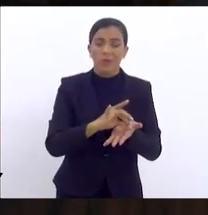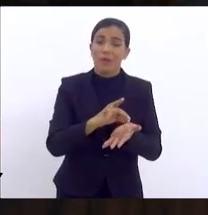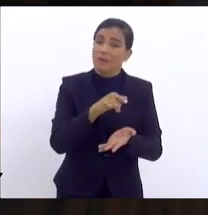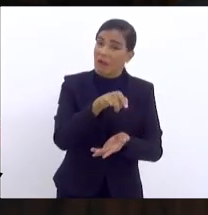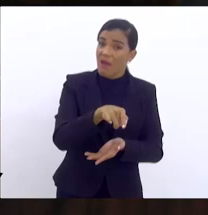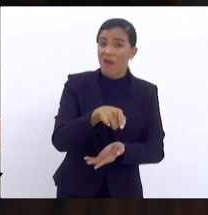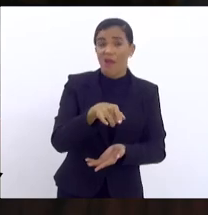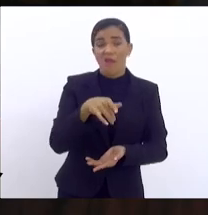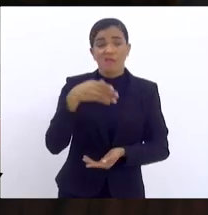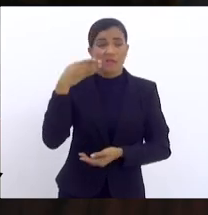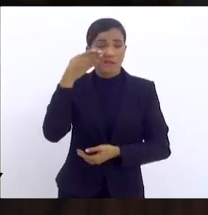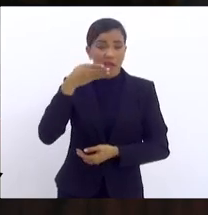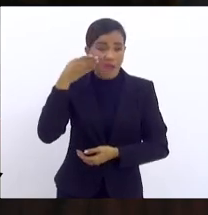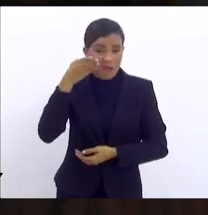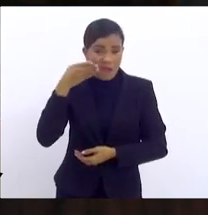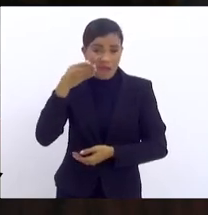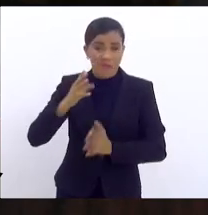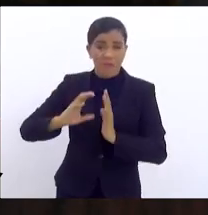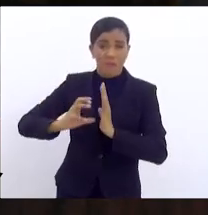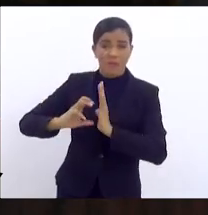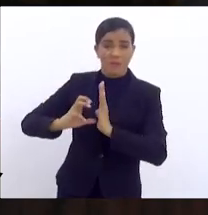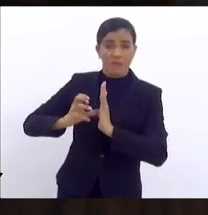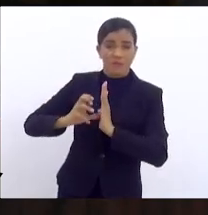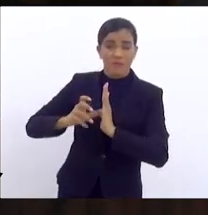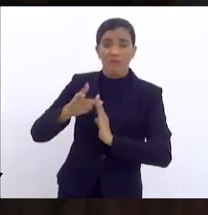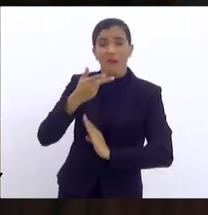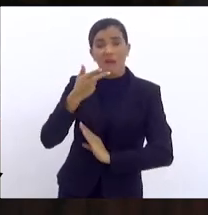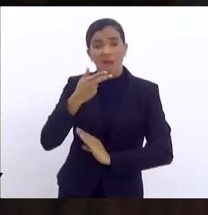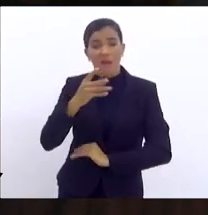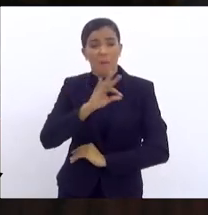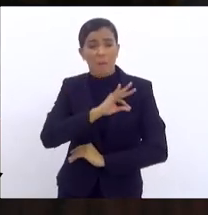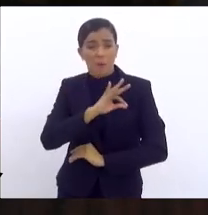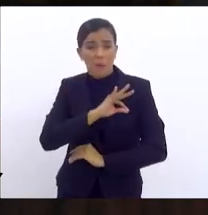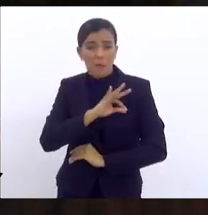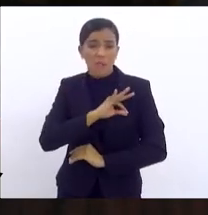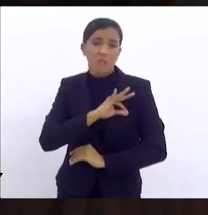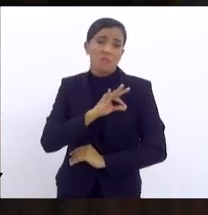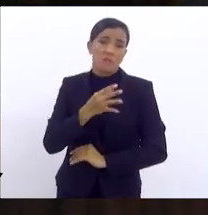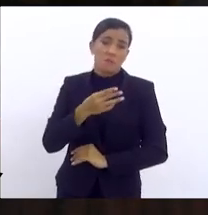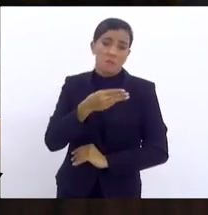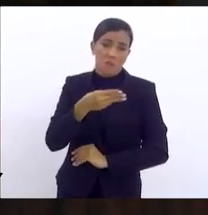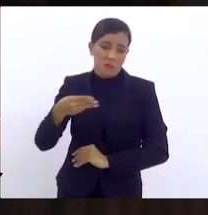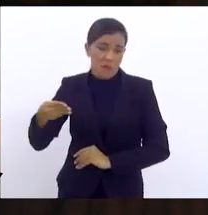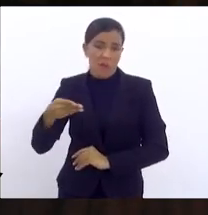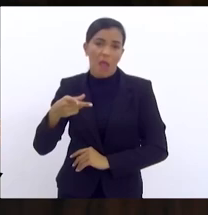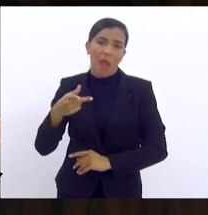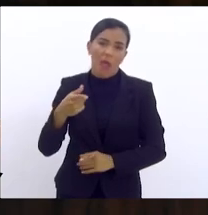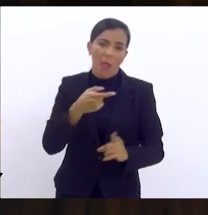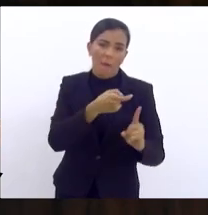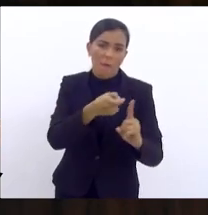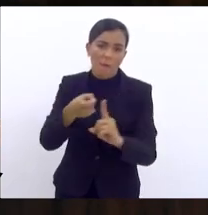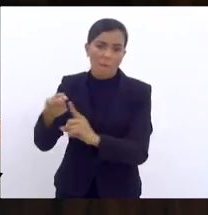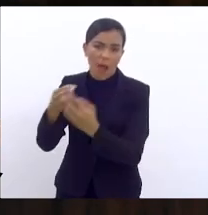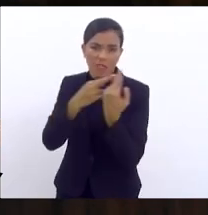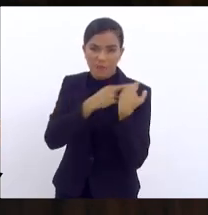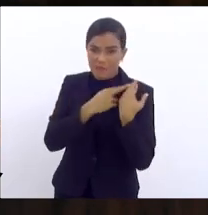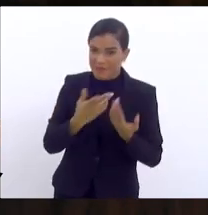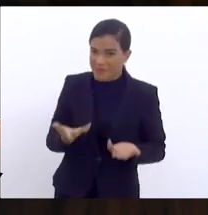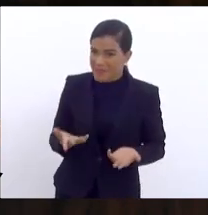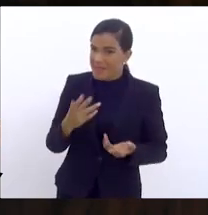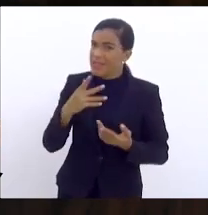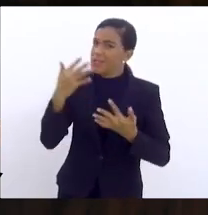essa narrativa desse partido dizendo que os policiais são genocidas Isso é uma mentira isso é